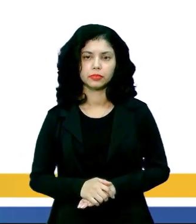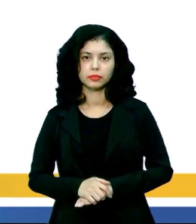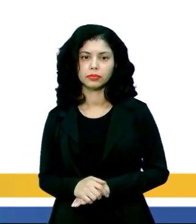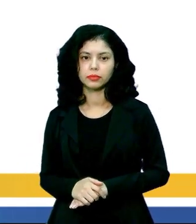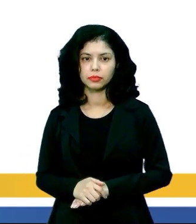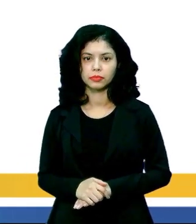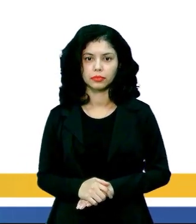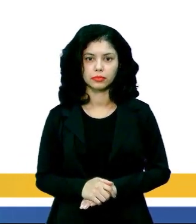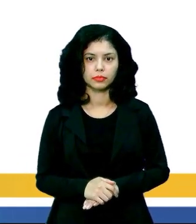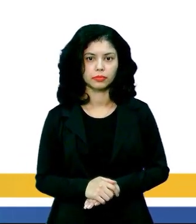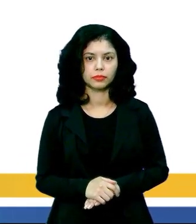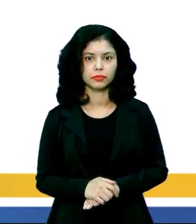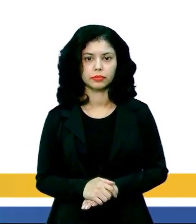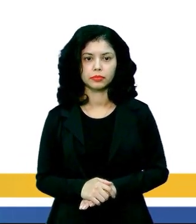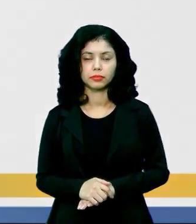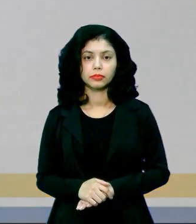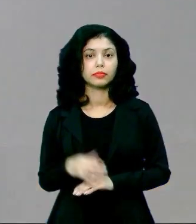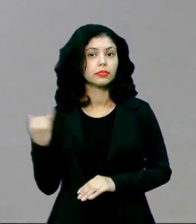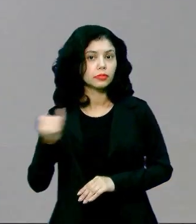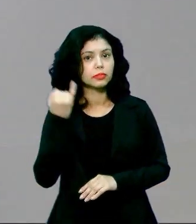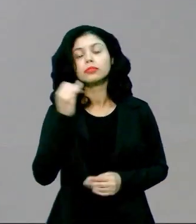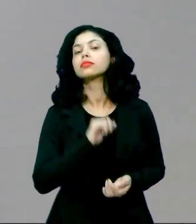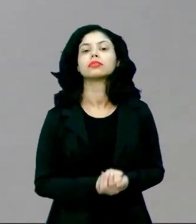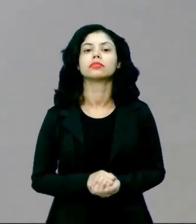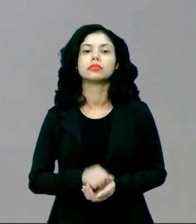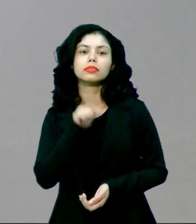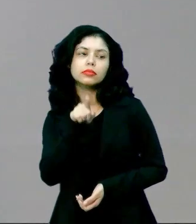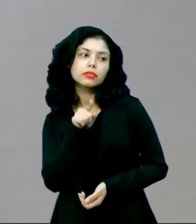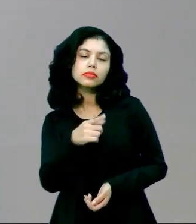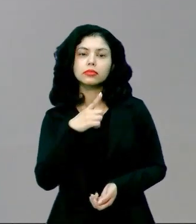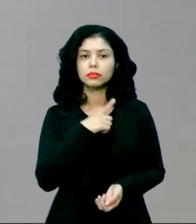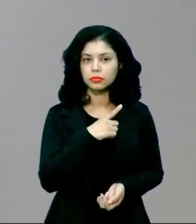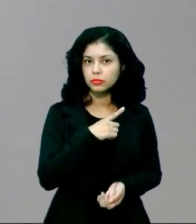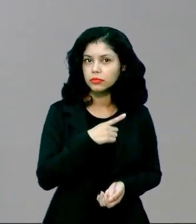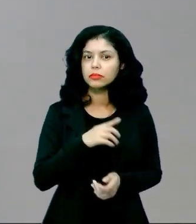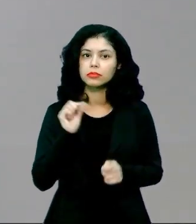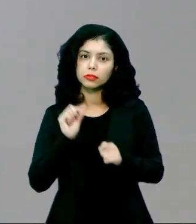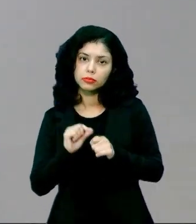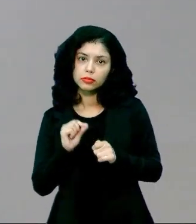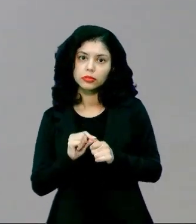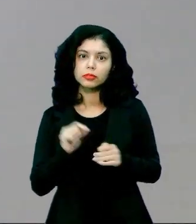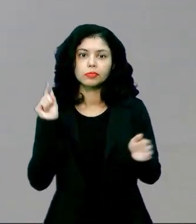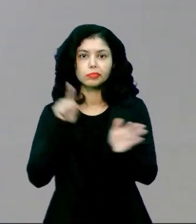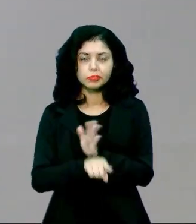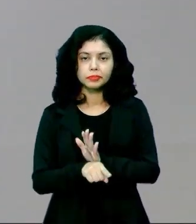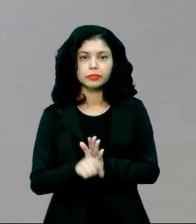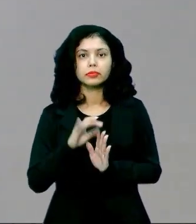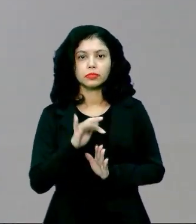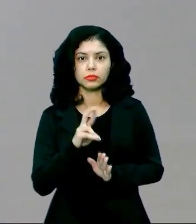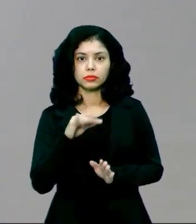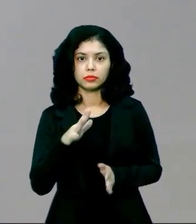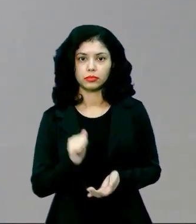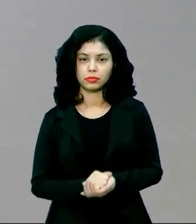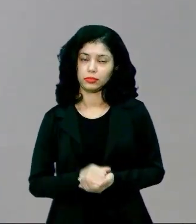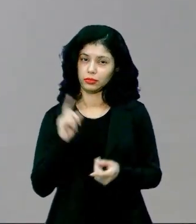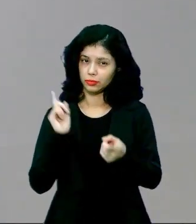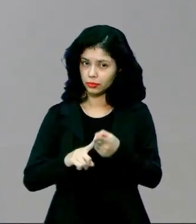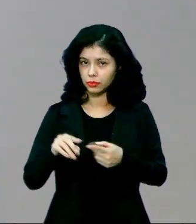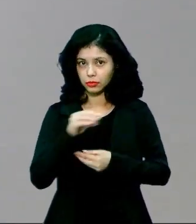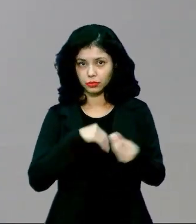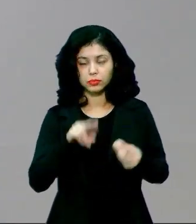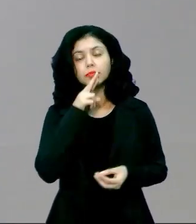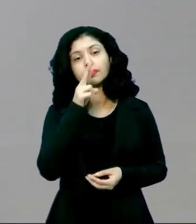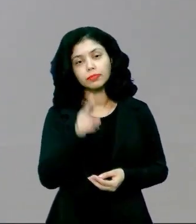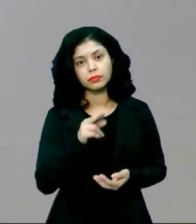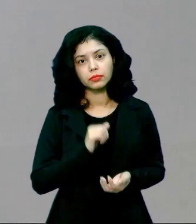pode conferir aí no livro de vocês. É importante que vocês tentem fazer e resolver essas questões de concentração, porque questões que